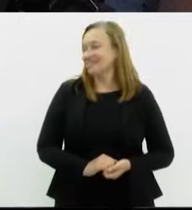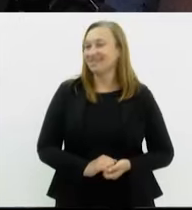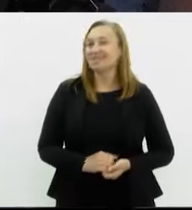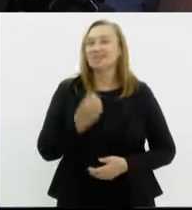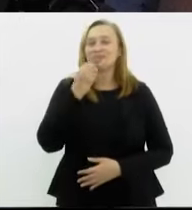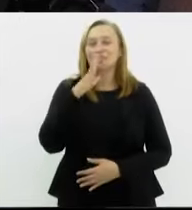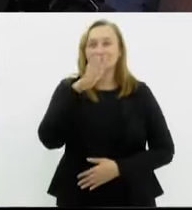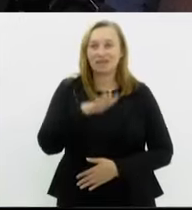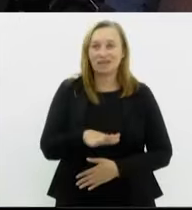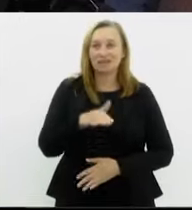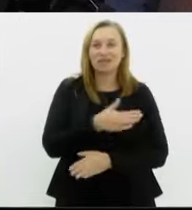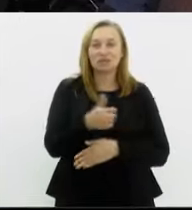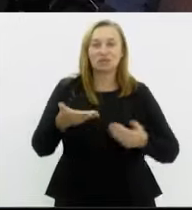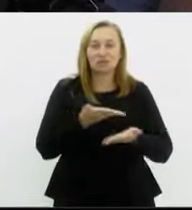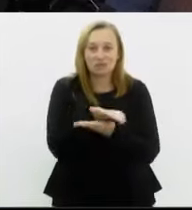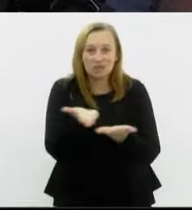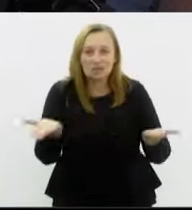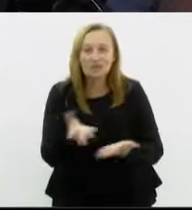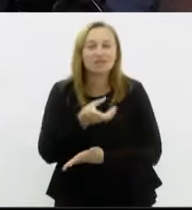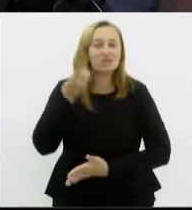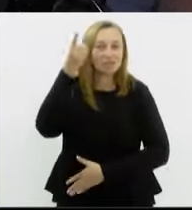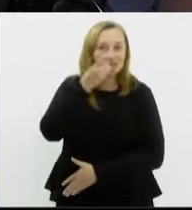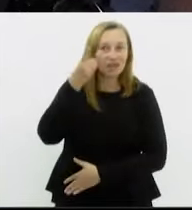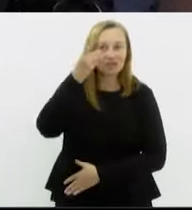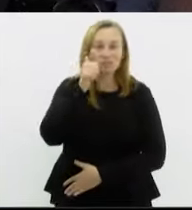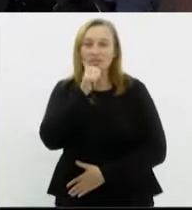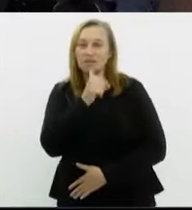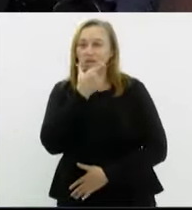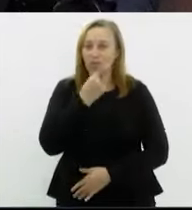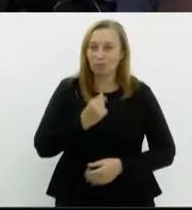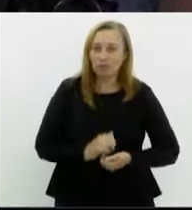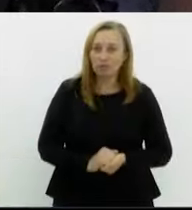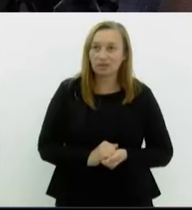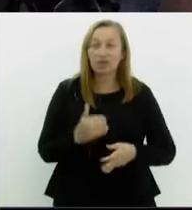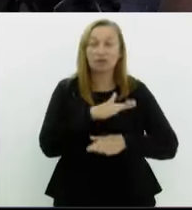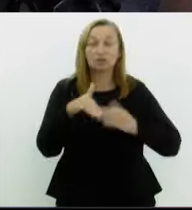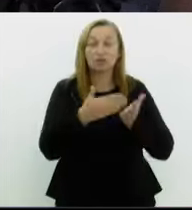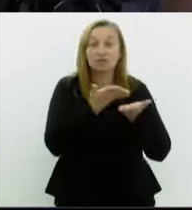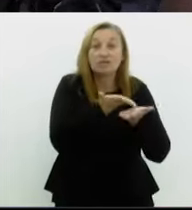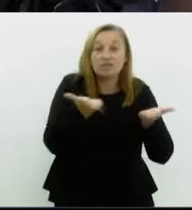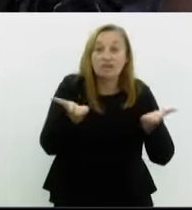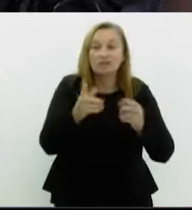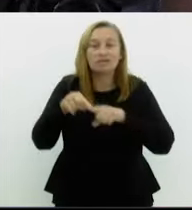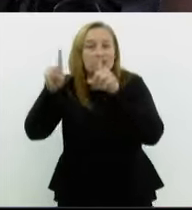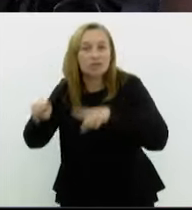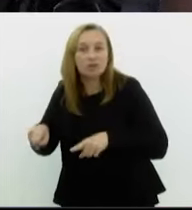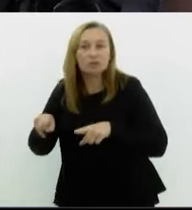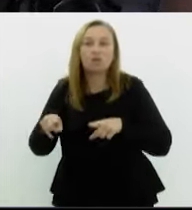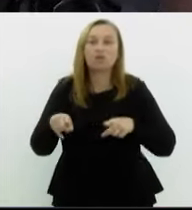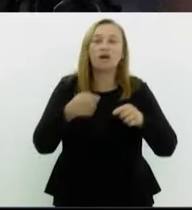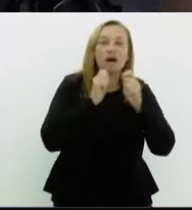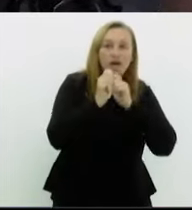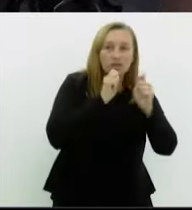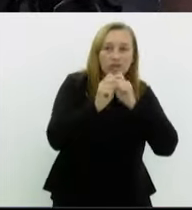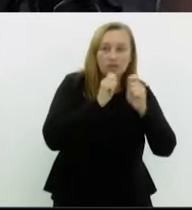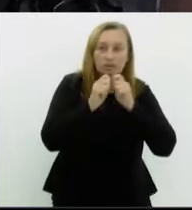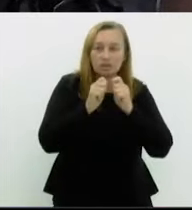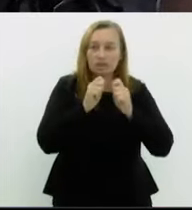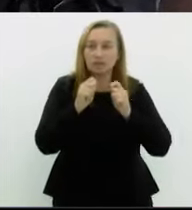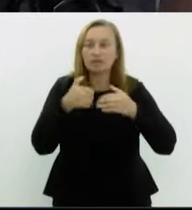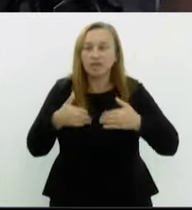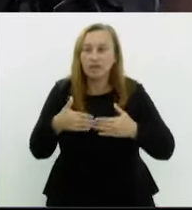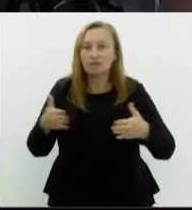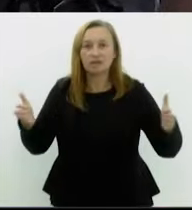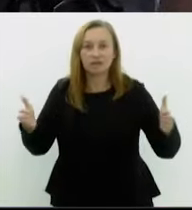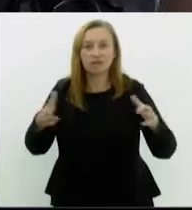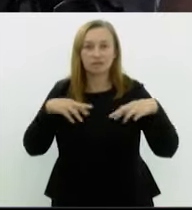Boa tarde, senhoras e senhores, deputados, deputadas, público presente, servidores, assessores, imprensa, está reaberta